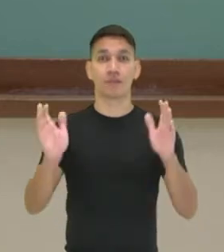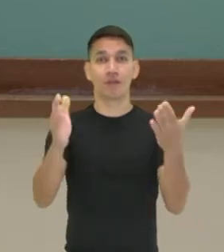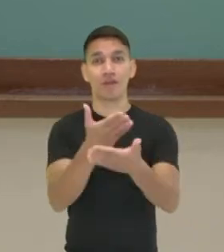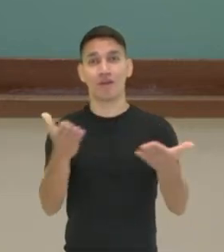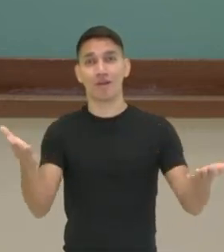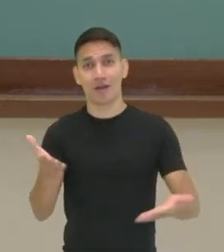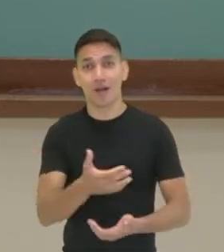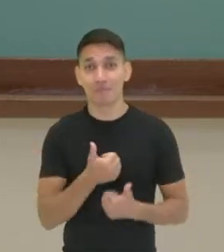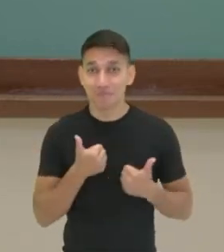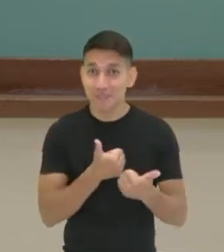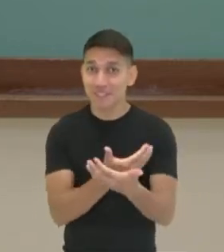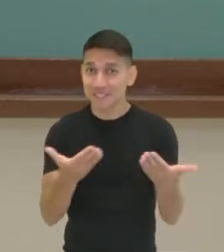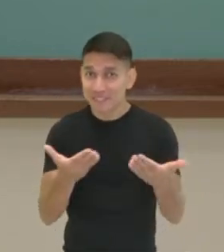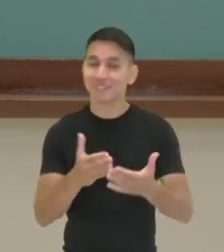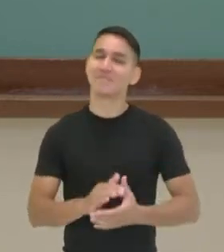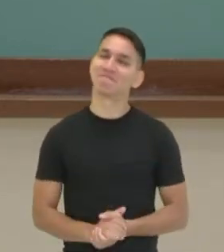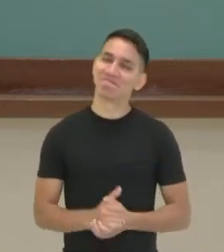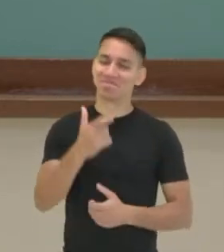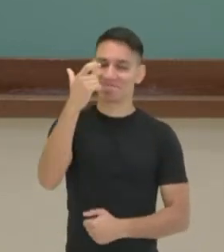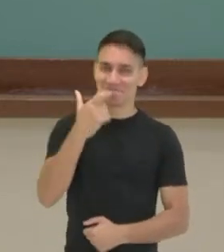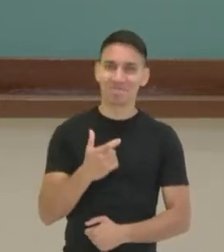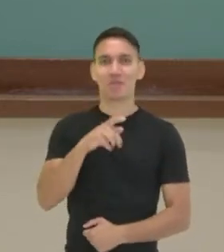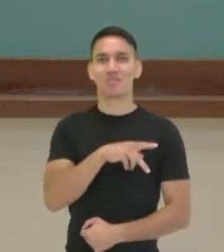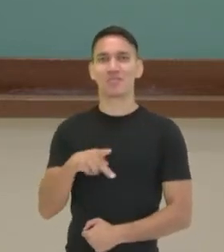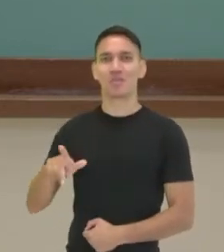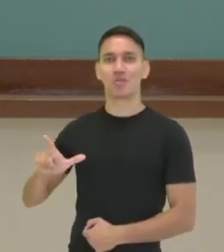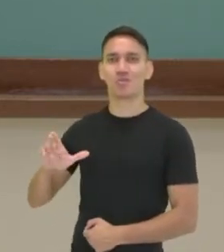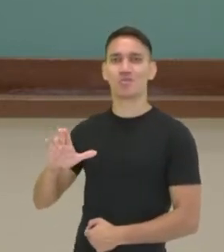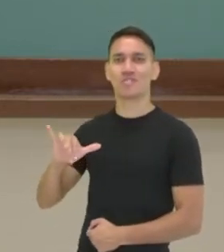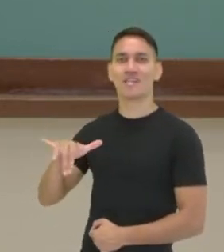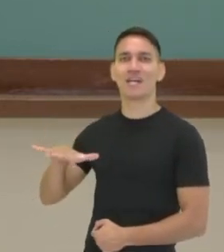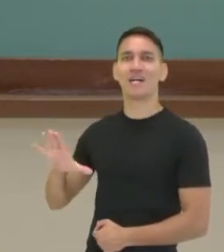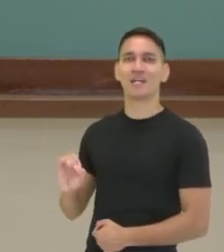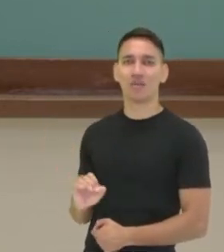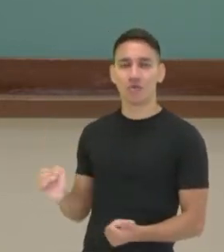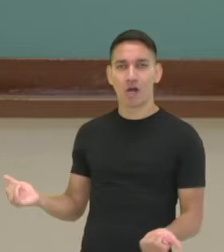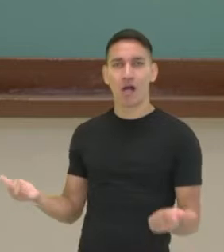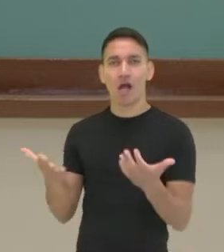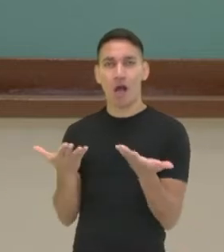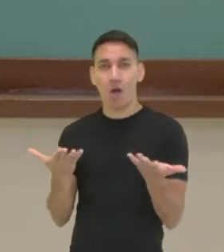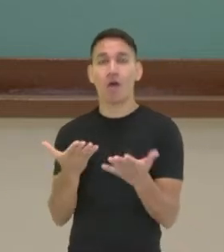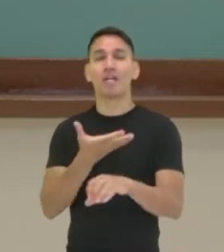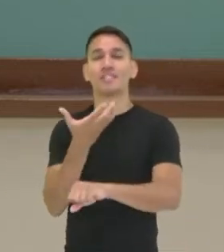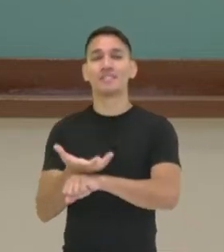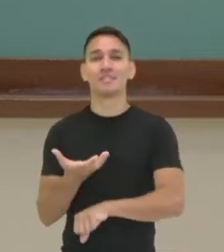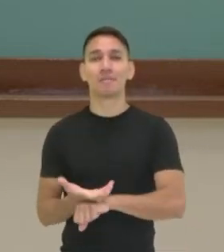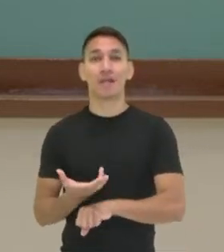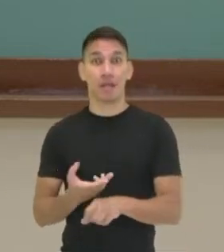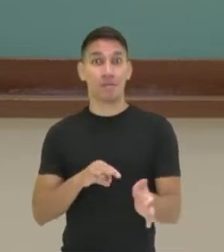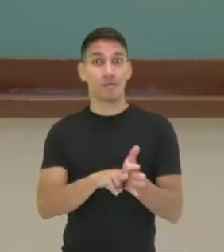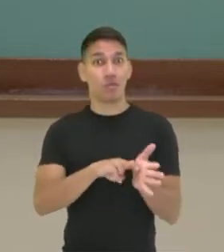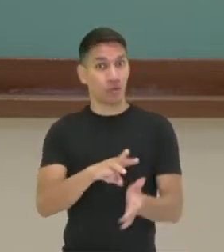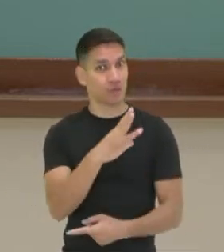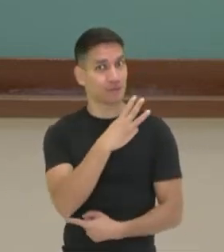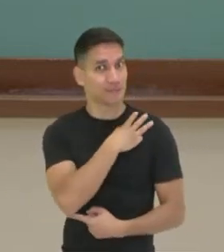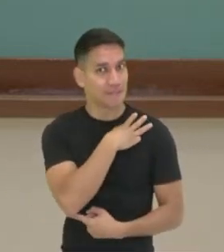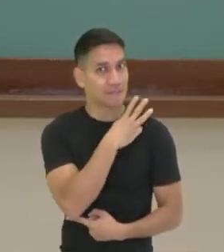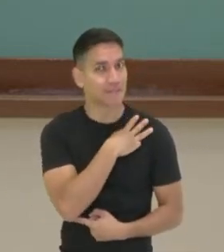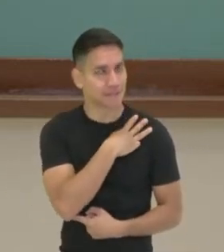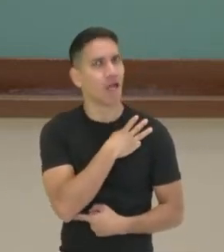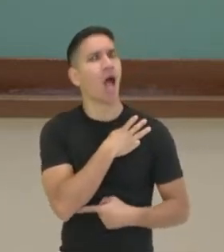Olá galera, tudo beleza? Professor Luciano mais uma vez com vocês, Biologia, terceira série do ensino médio,